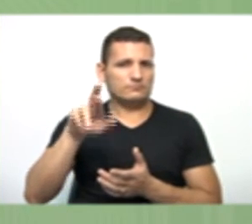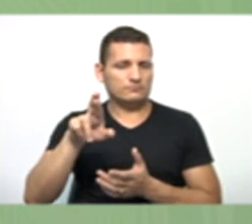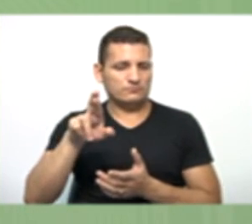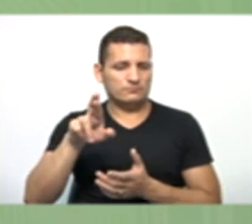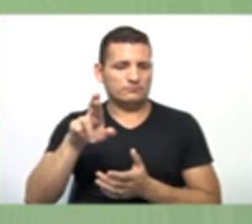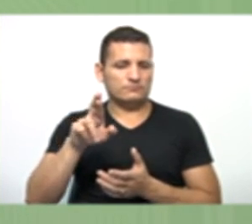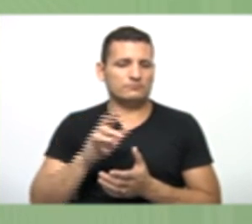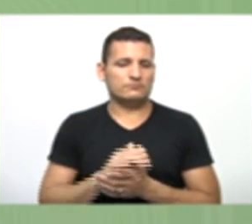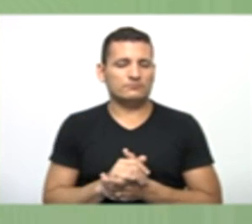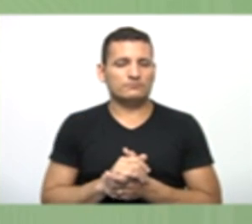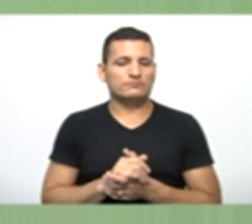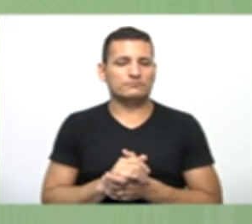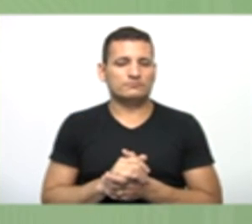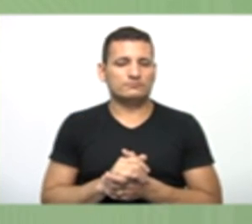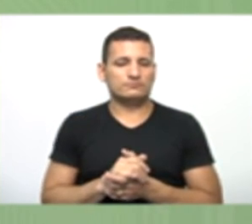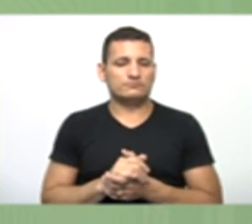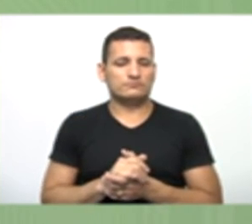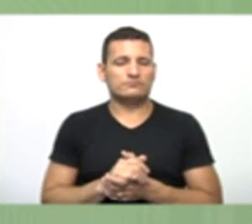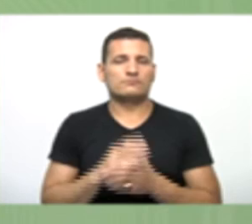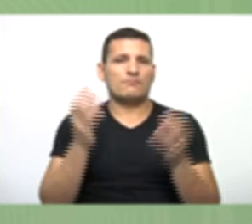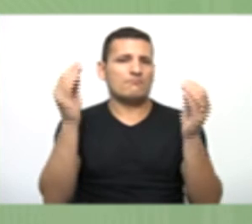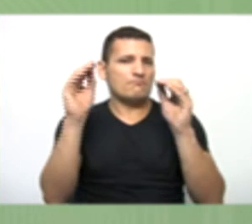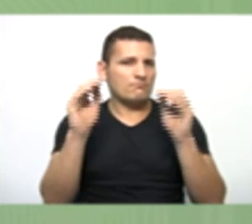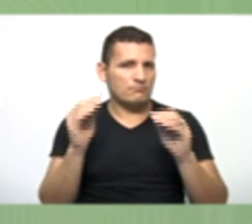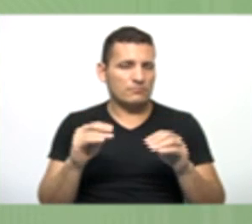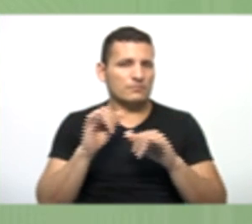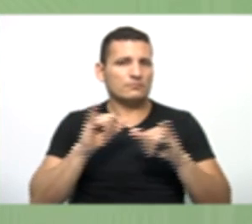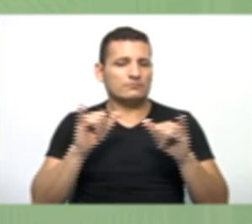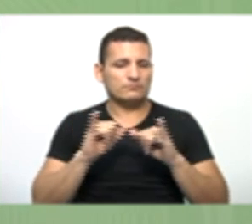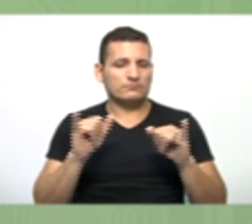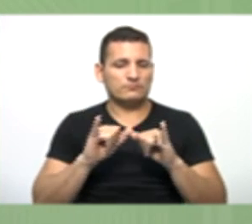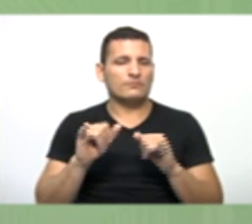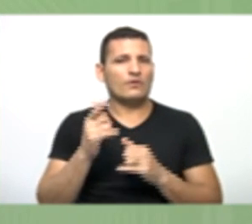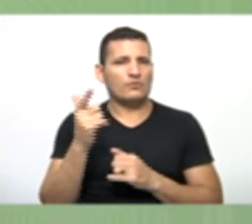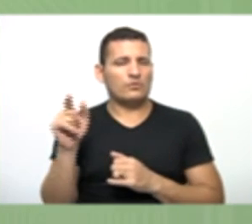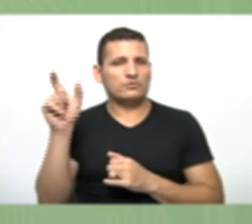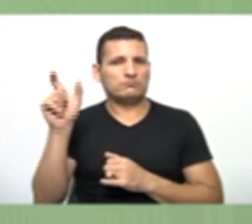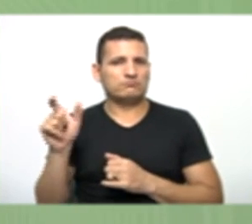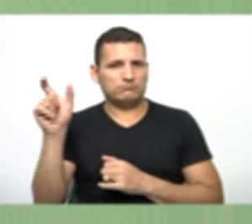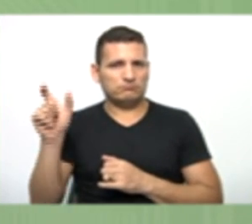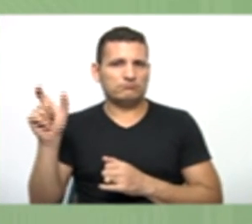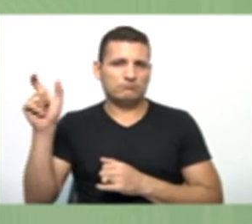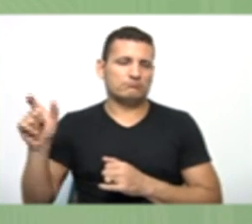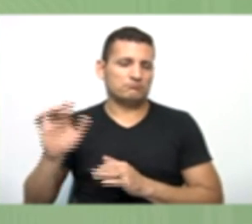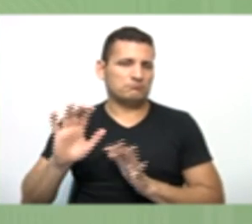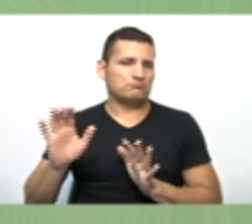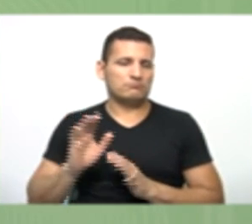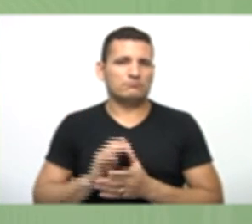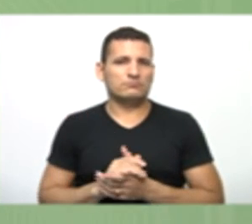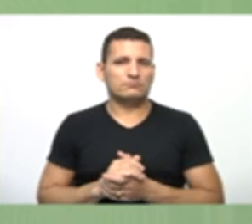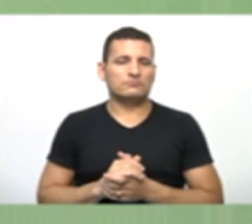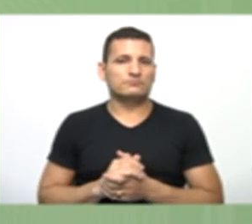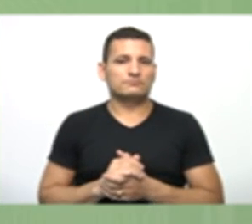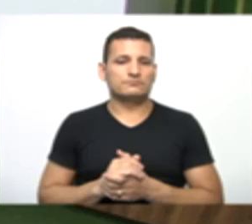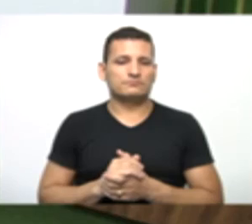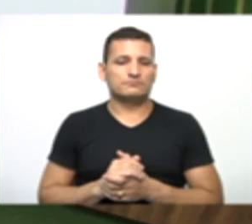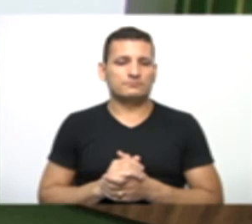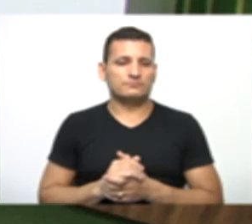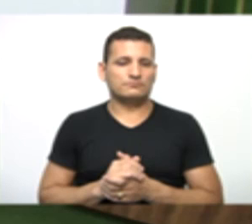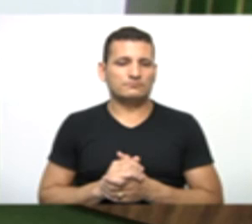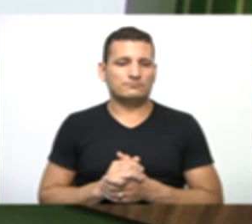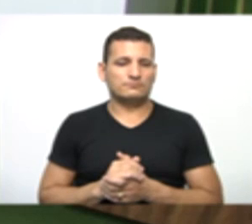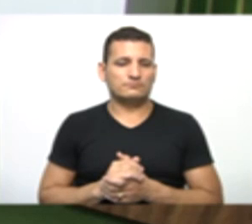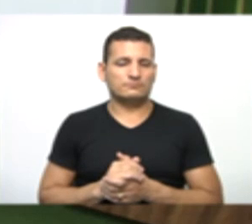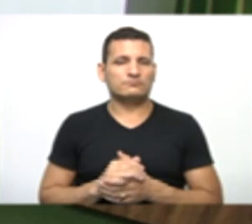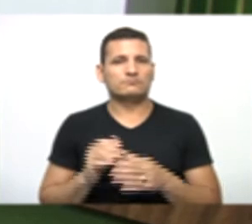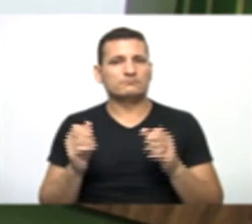nessa coluna. E ele insere essas informações, as outras colunas são preenchidas automaticamente. Exatamente. Correto? Então, Muito bem. A